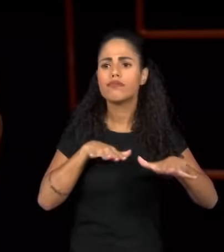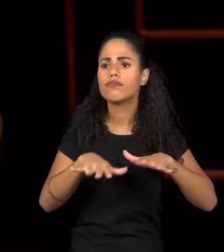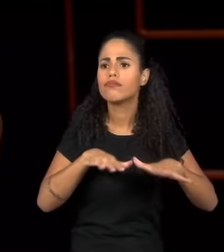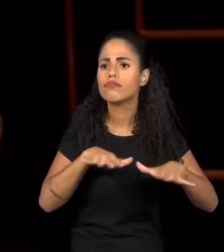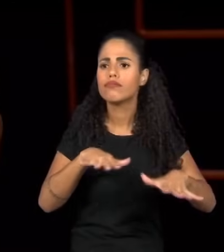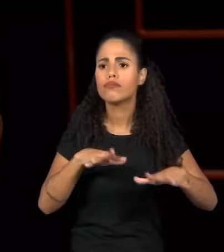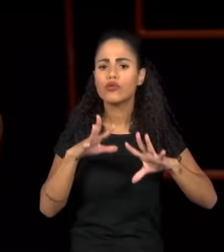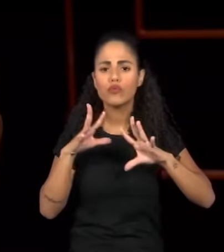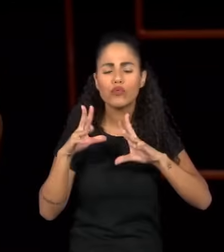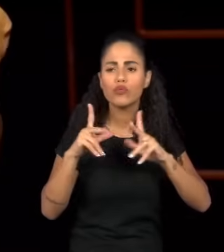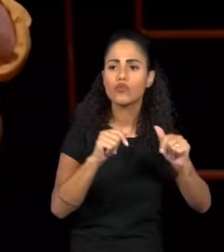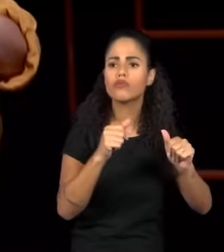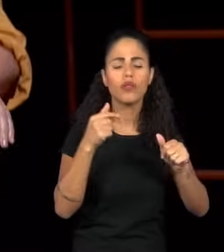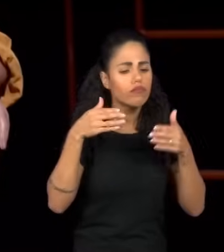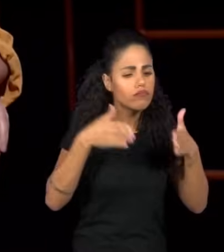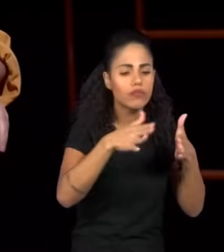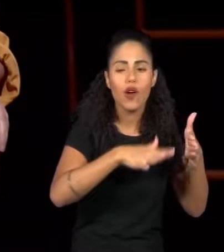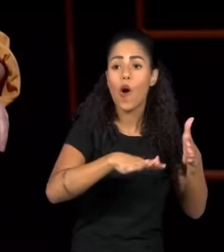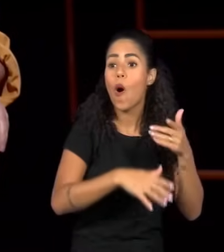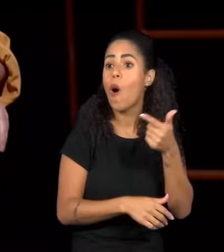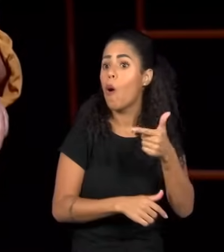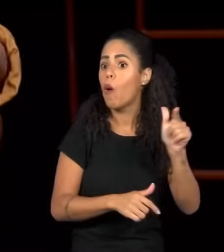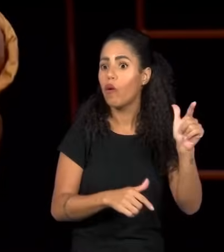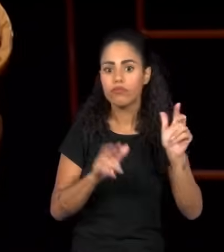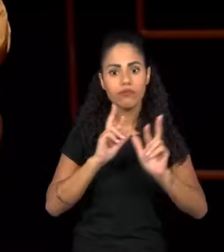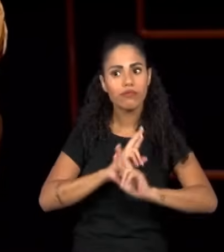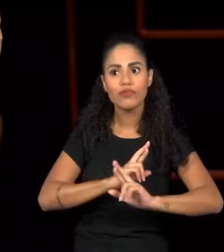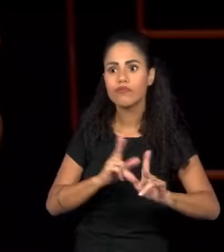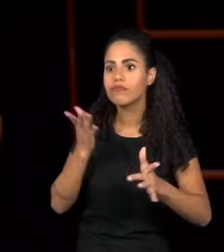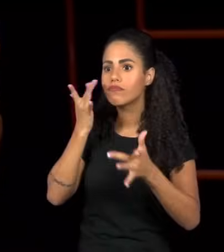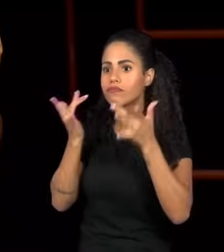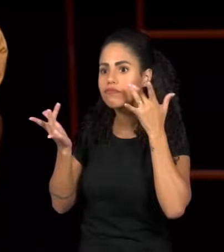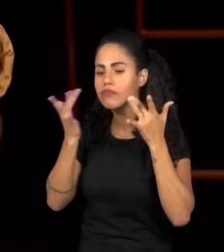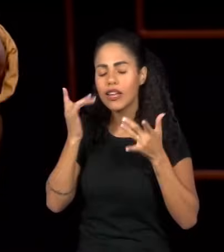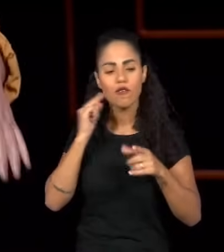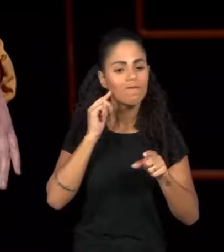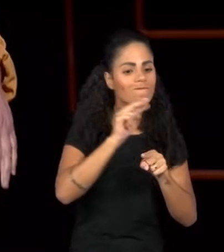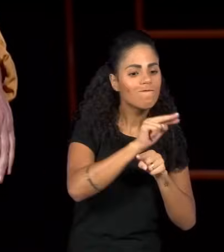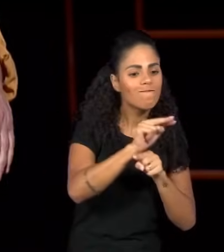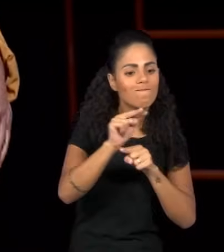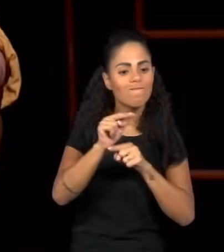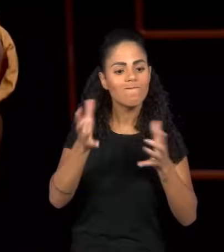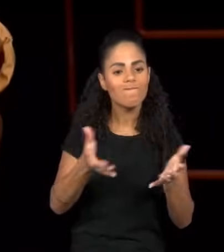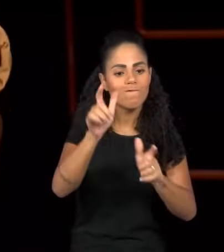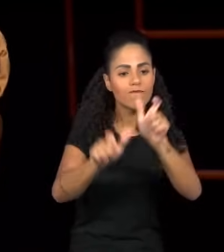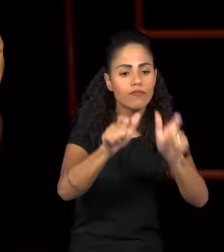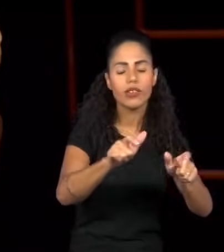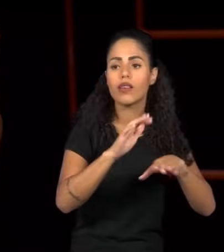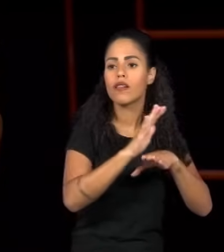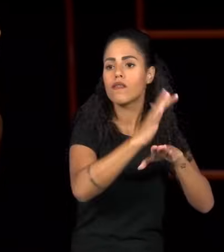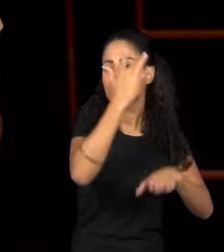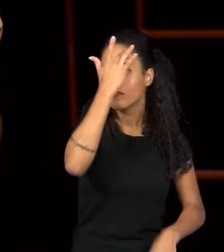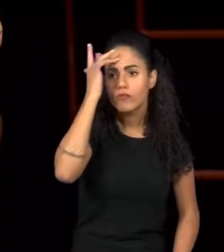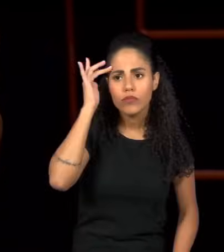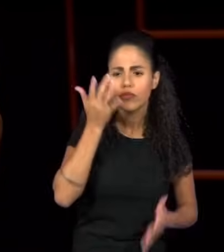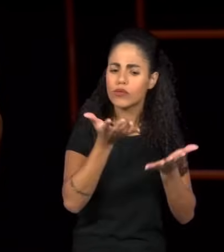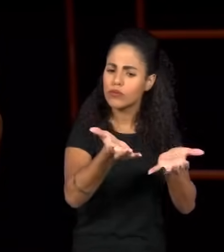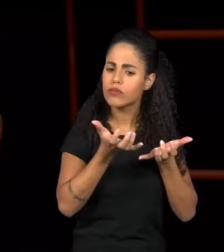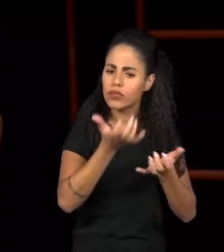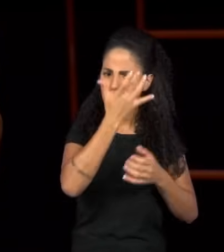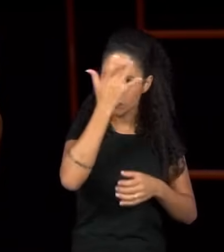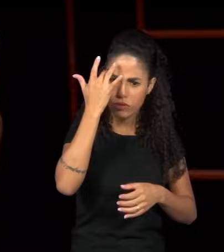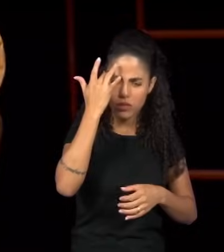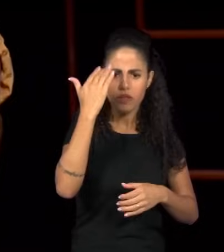enfim, engrenei em outro esquema e tinha prazer em cuidar das pessoas que